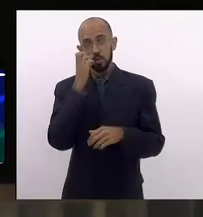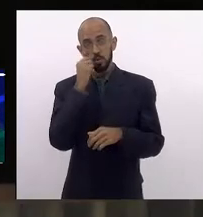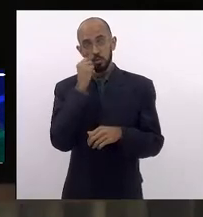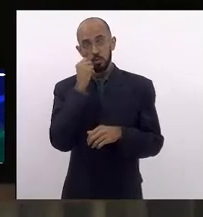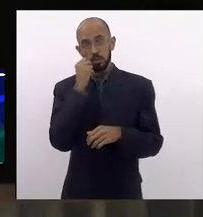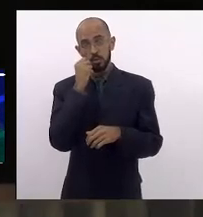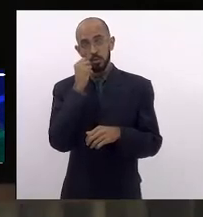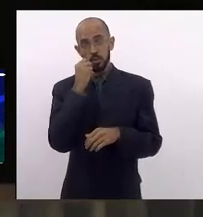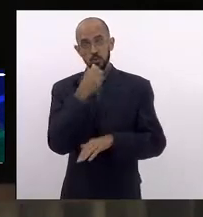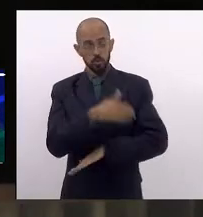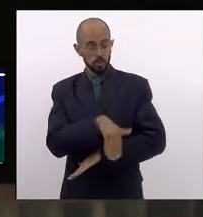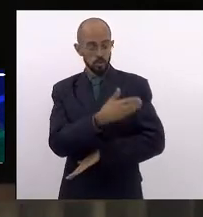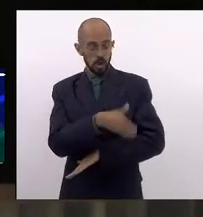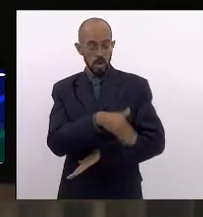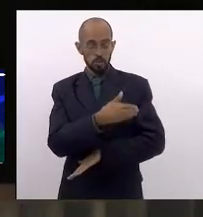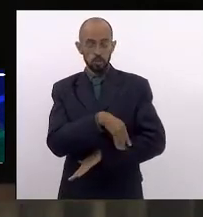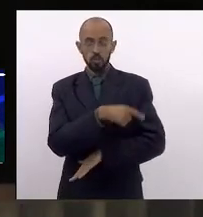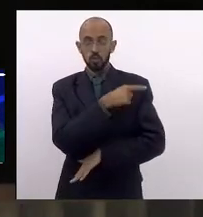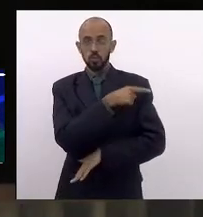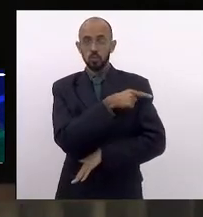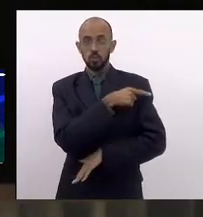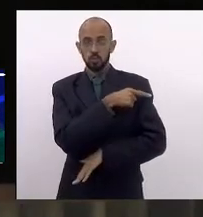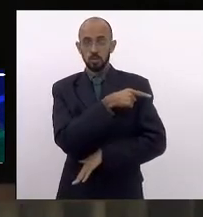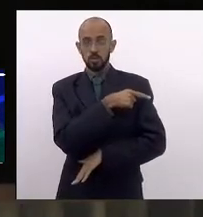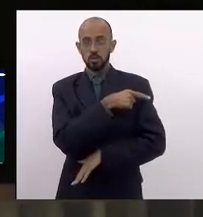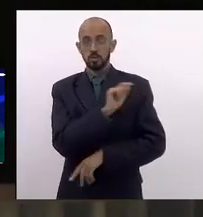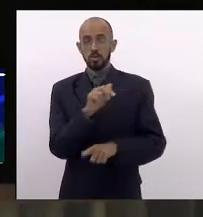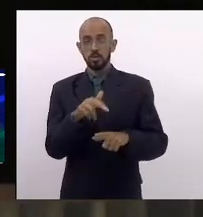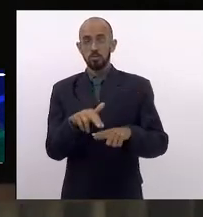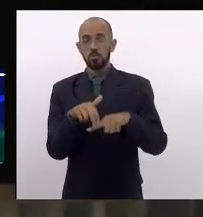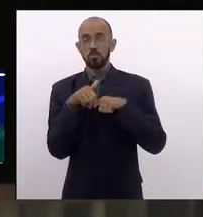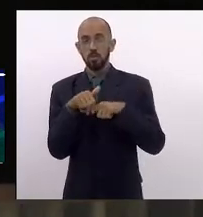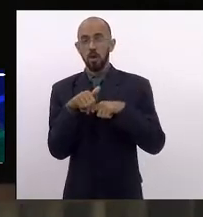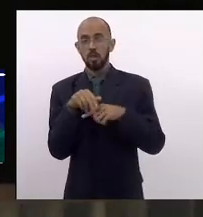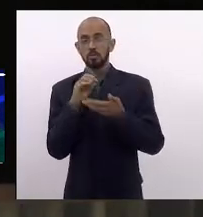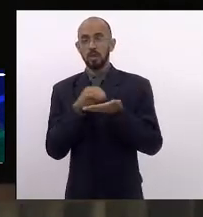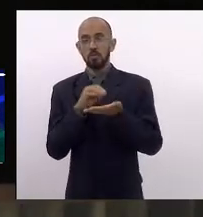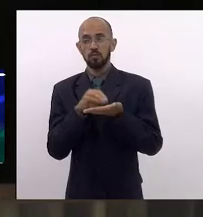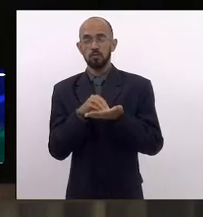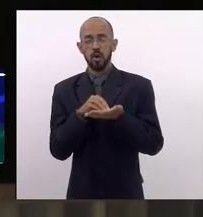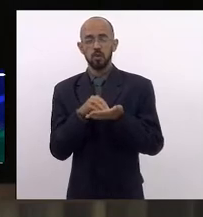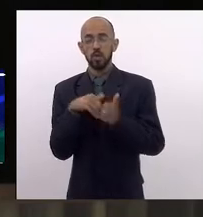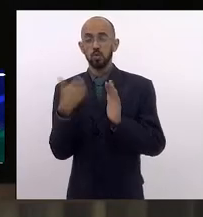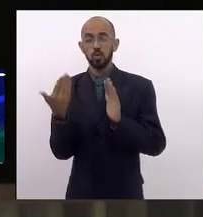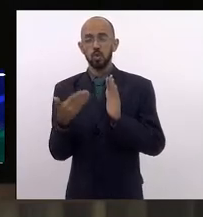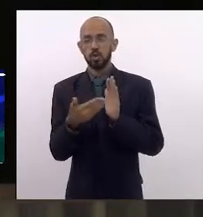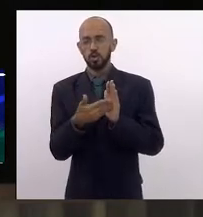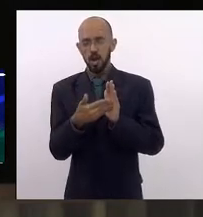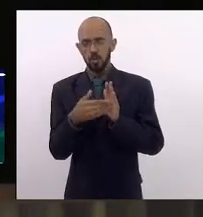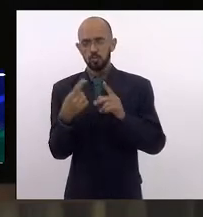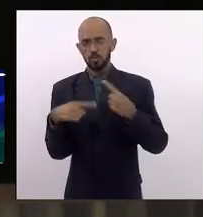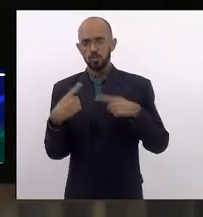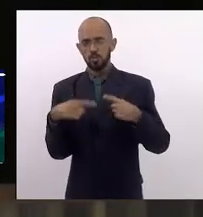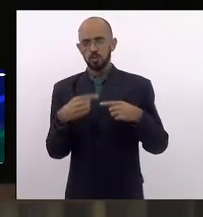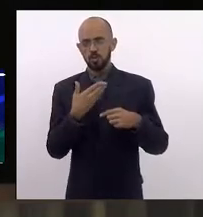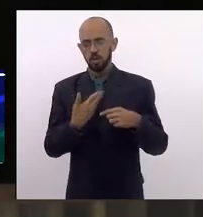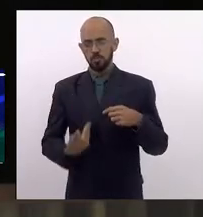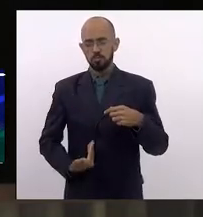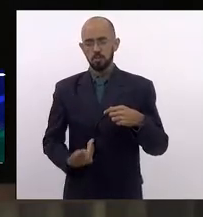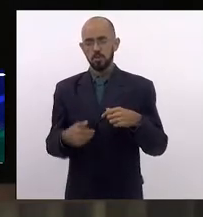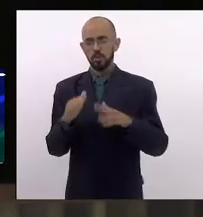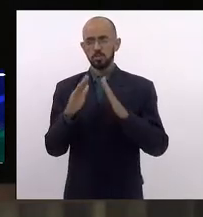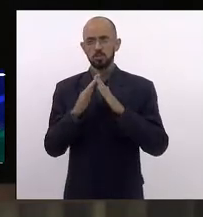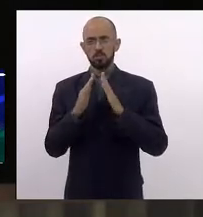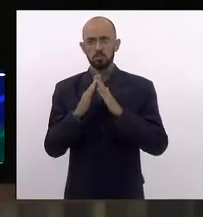e debaixo da América das marquises exatamente por conta da ausência total de uma política pública de habitação